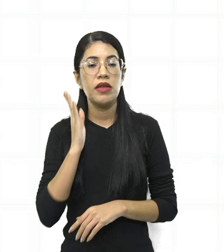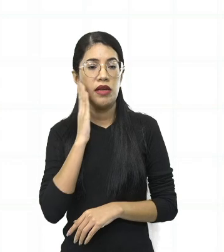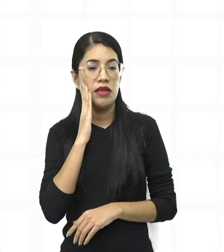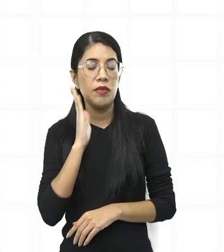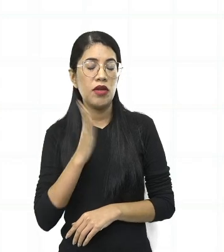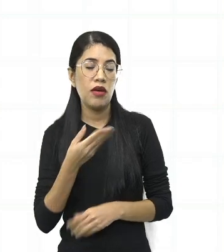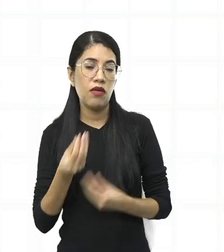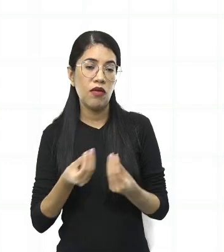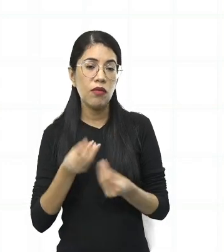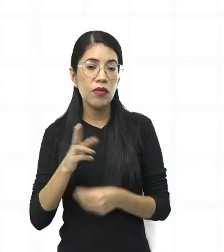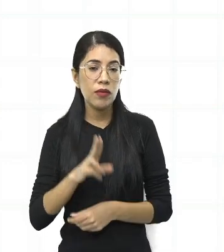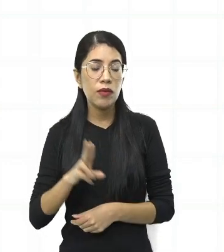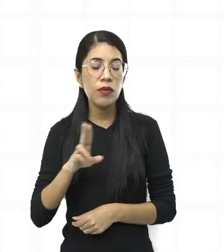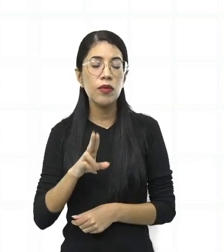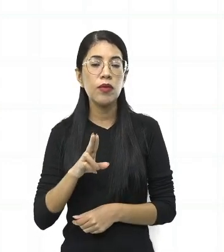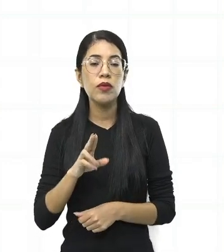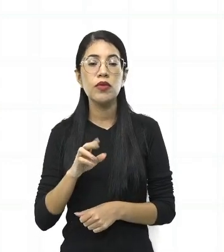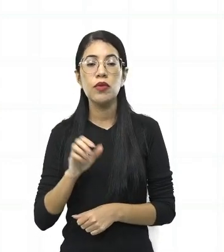vai utilizar